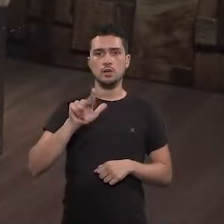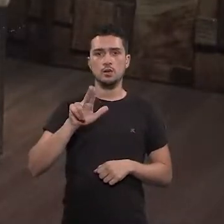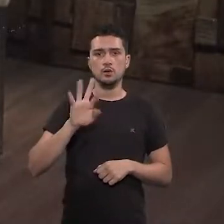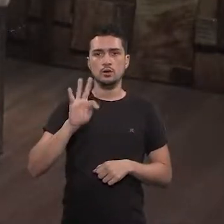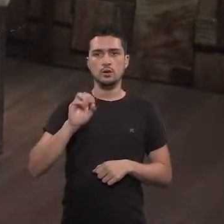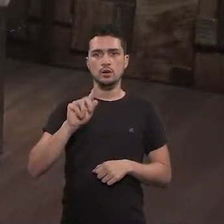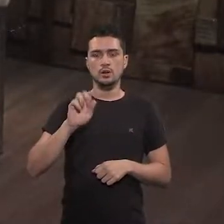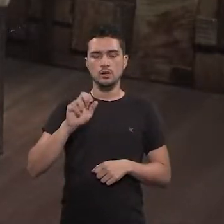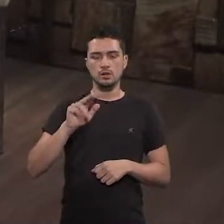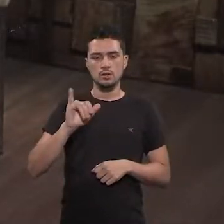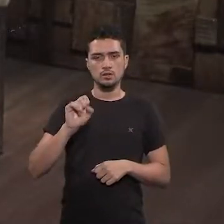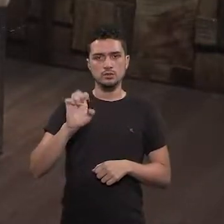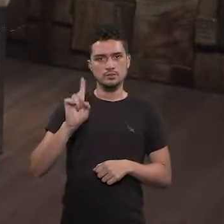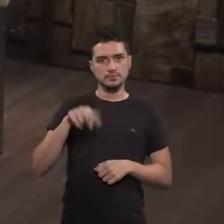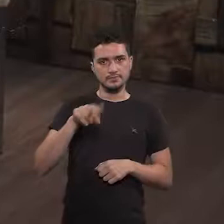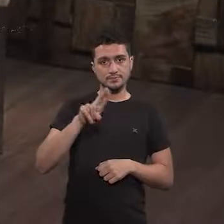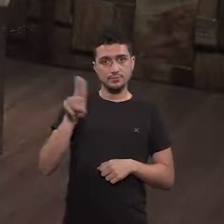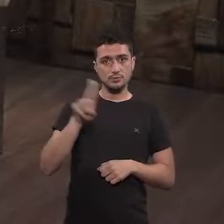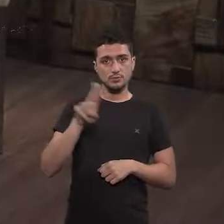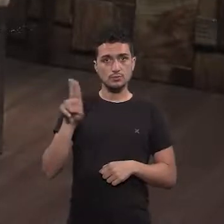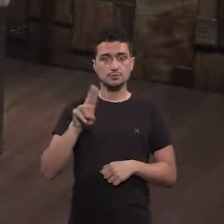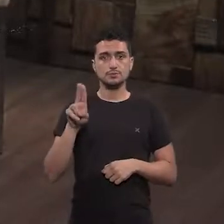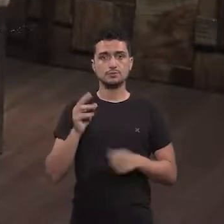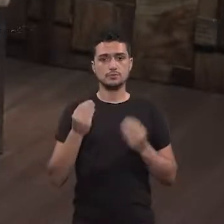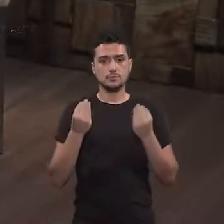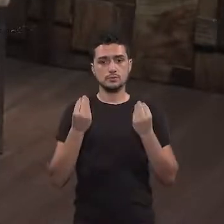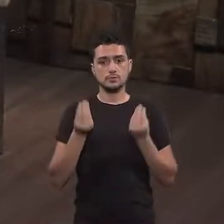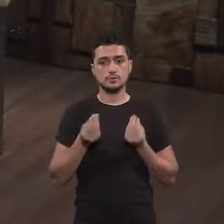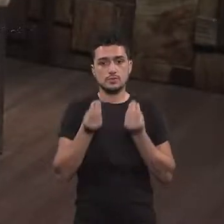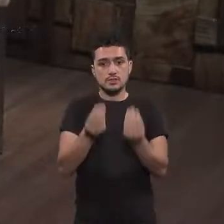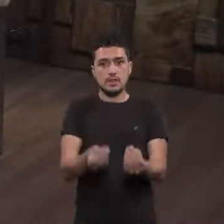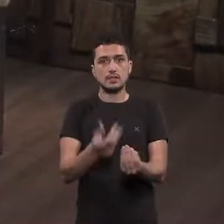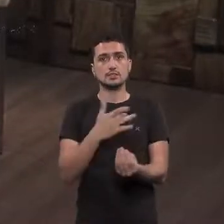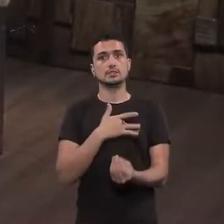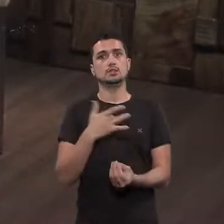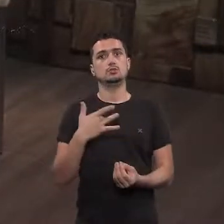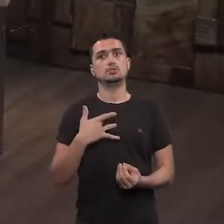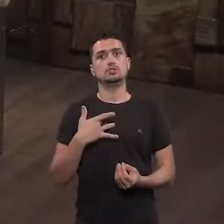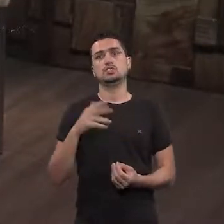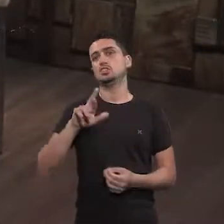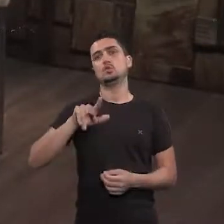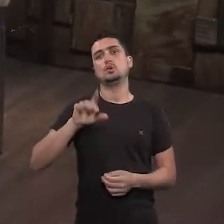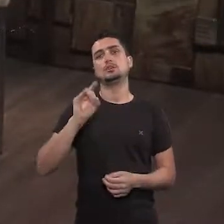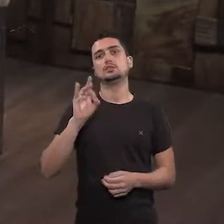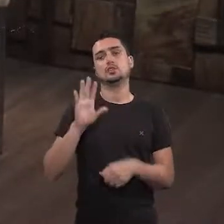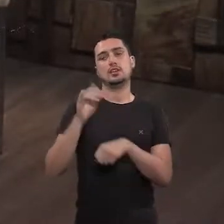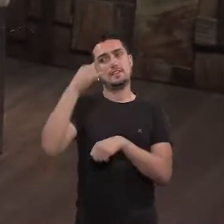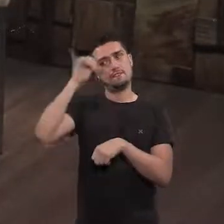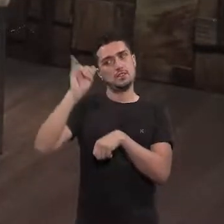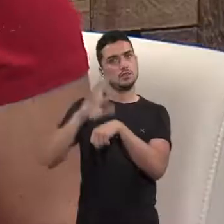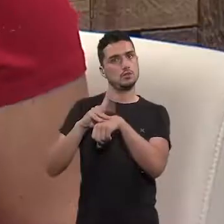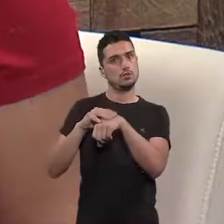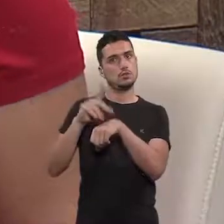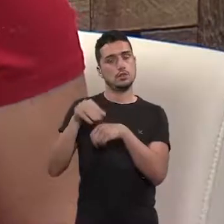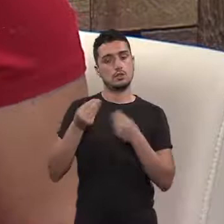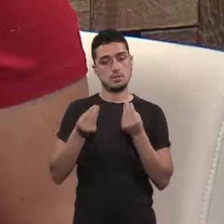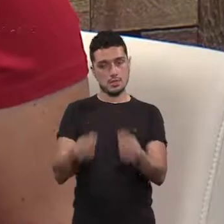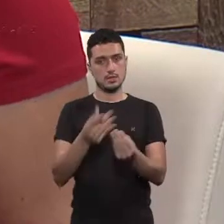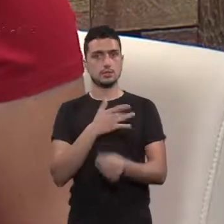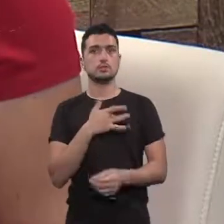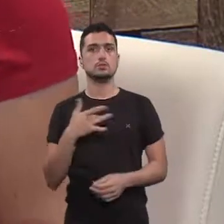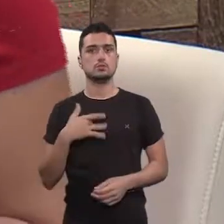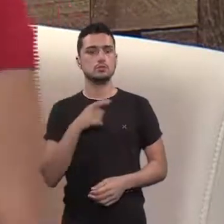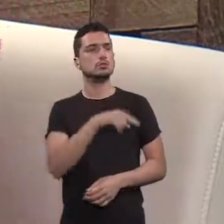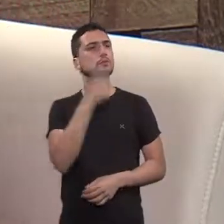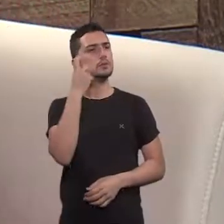salutogênese, que significa promoção da saúde. Nós não temos que prevenir a doença, nós temos que promover a saúde. E aí, pensando em promover a